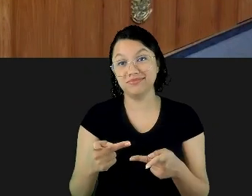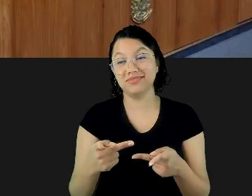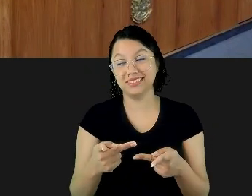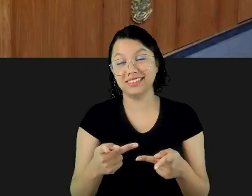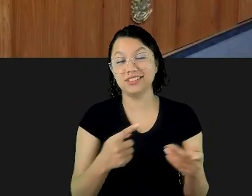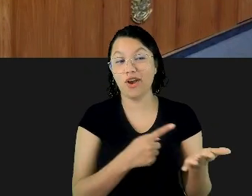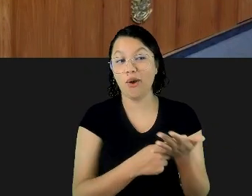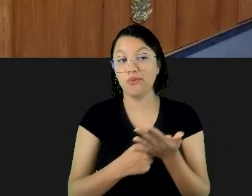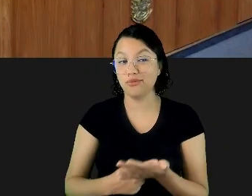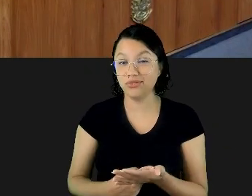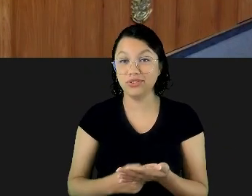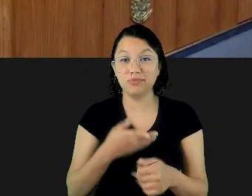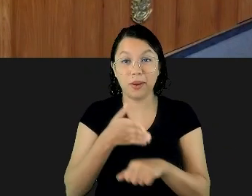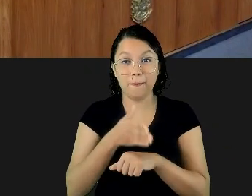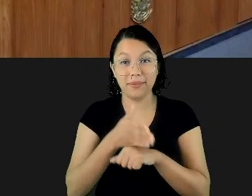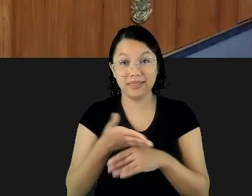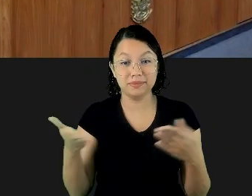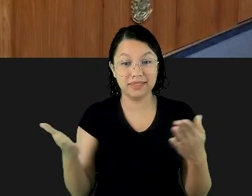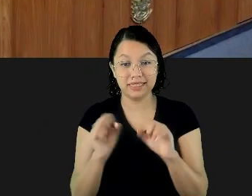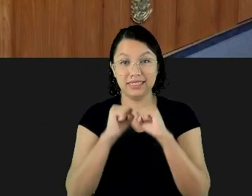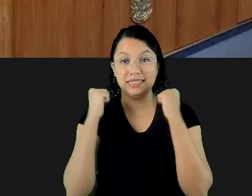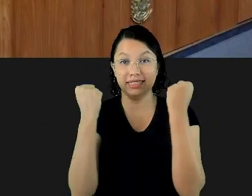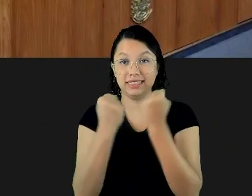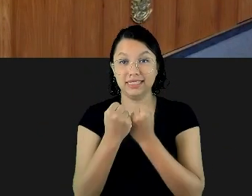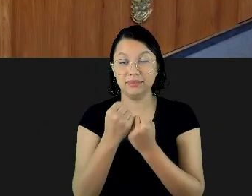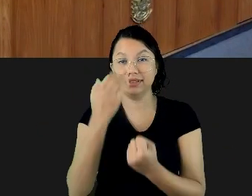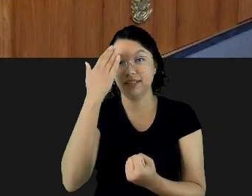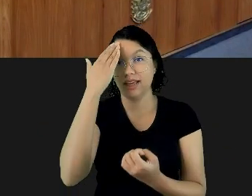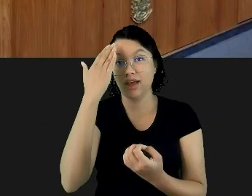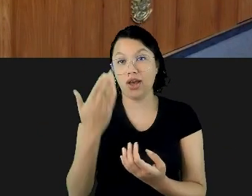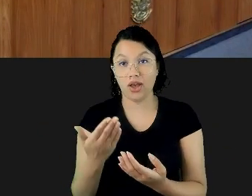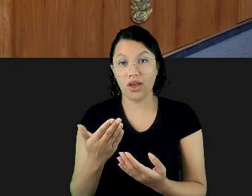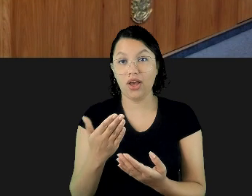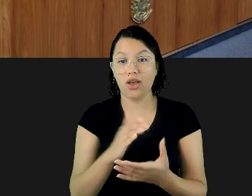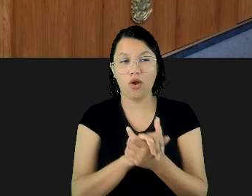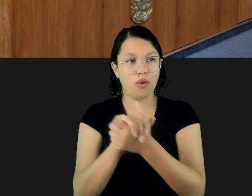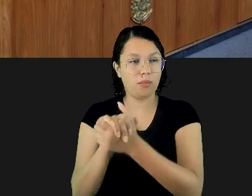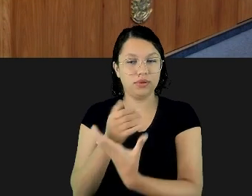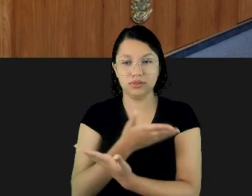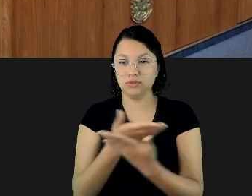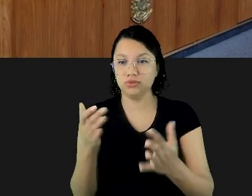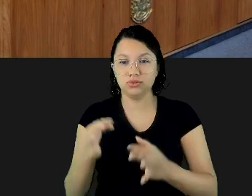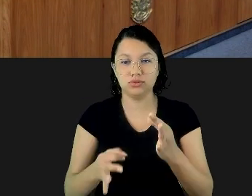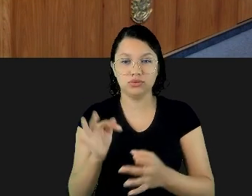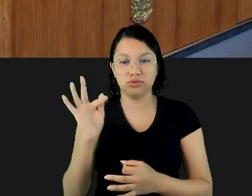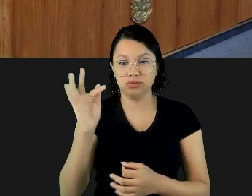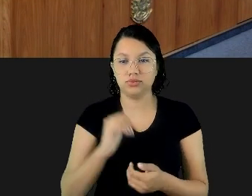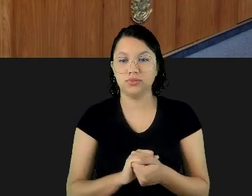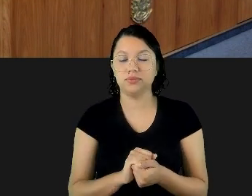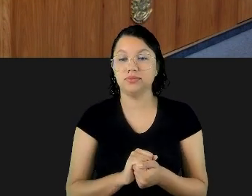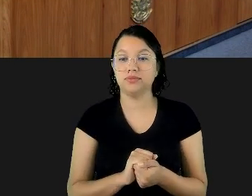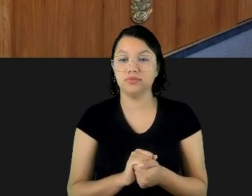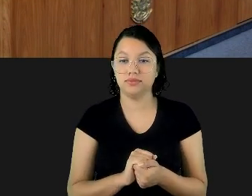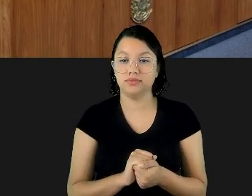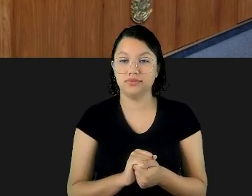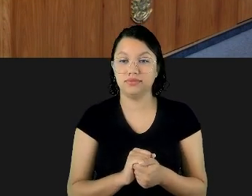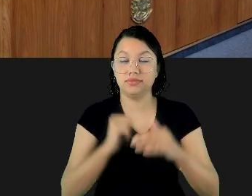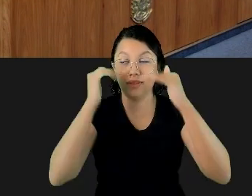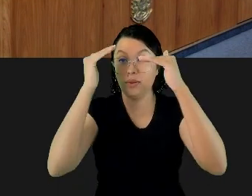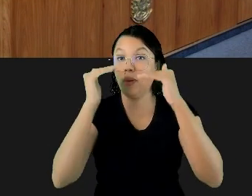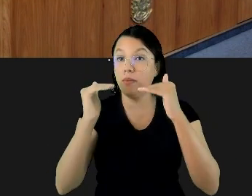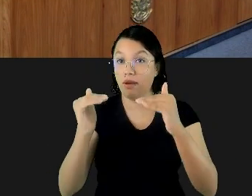todos os magistrados. O nosso senador da República do Mato Grosso do Sul, Nelson Trade, é uma enorme honra poder